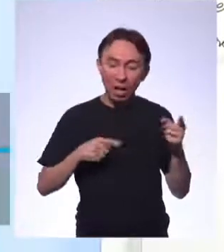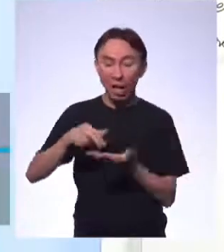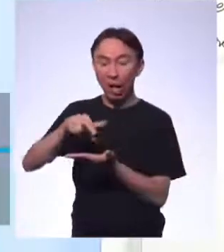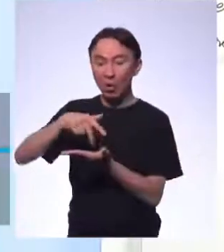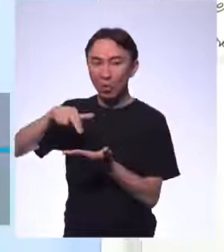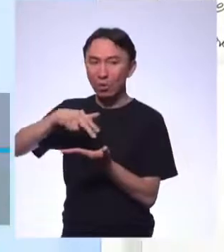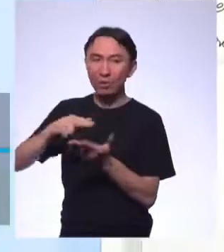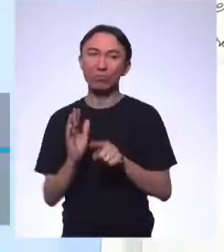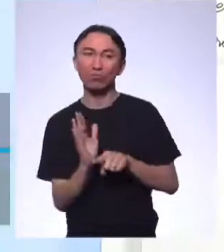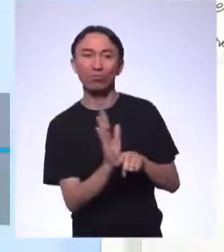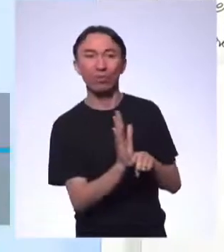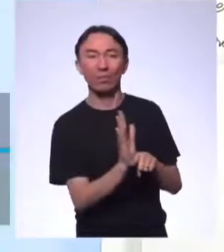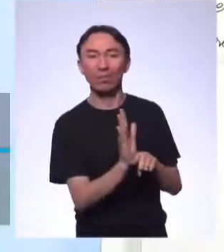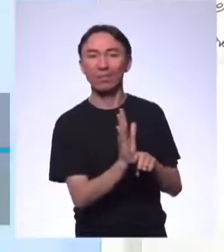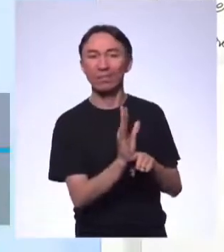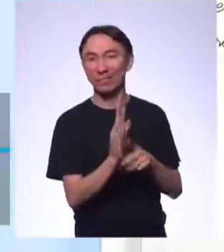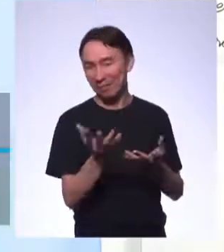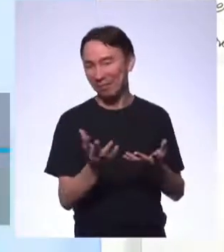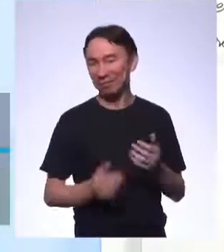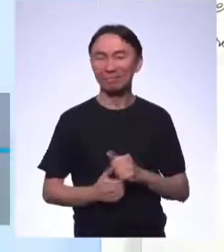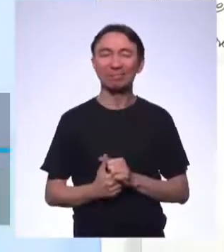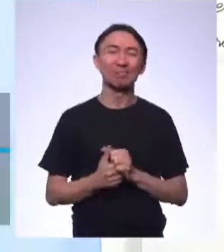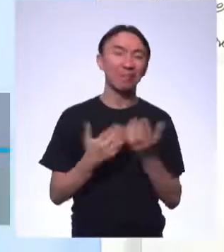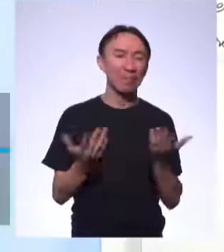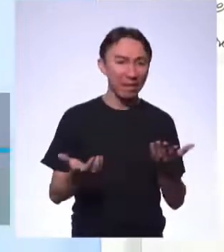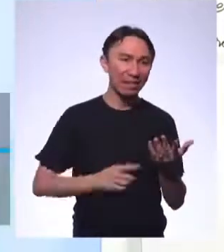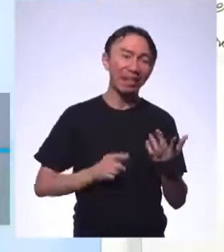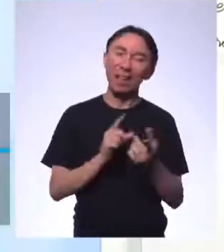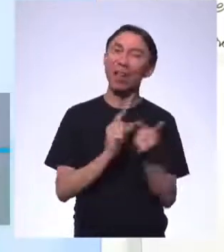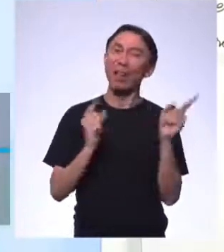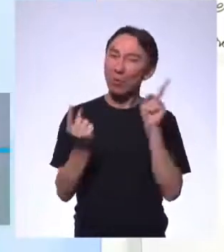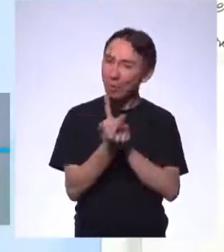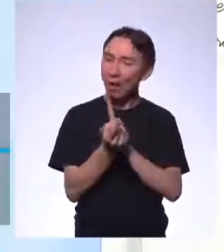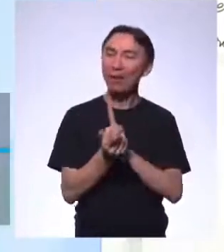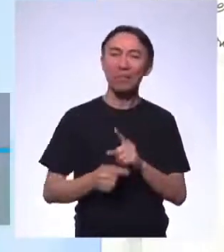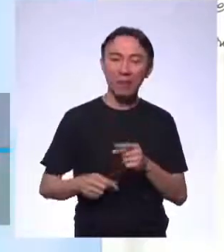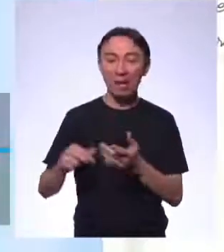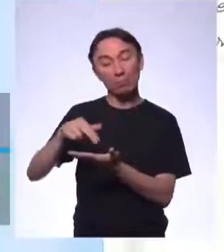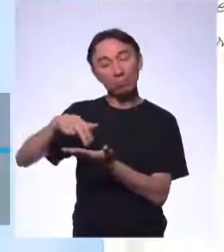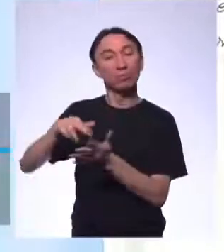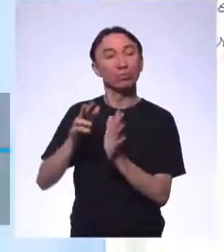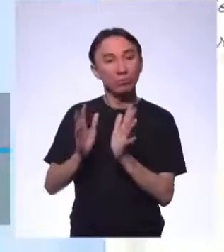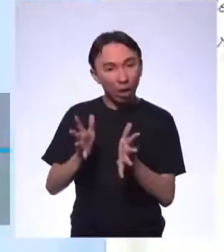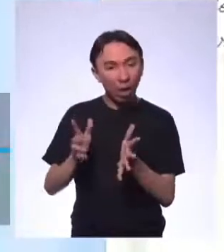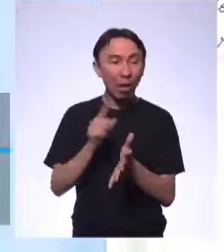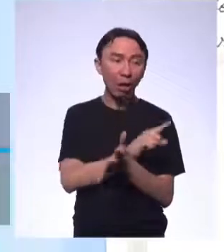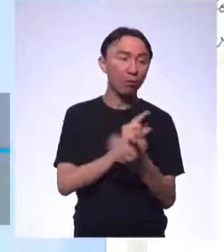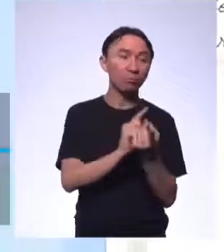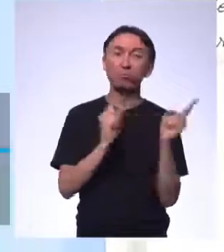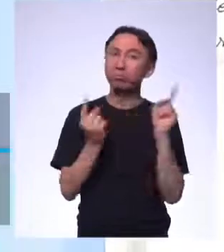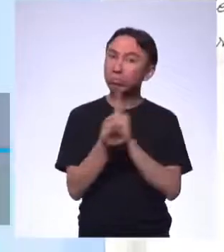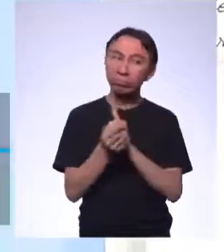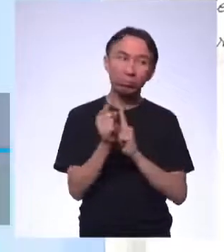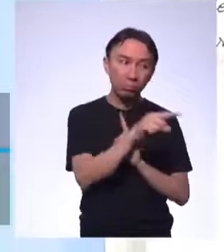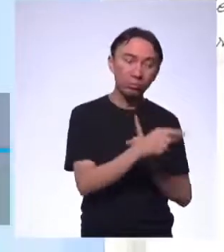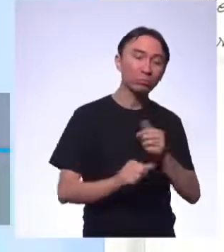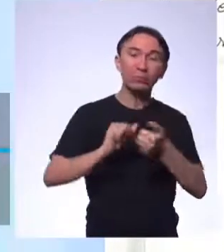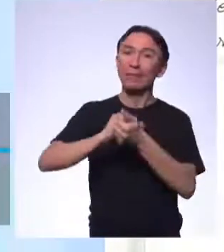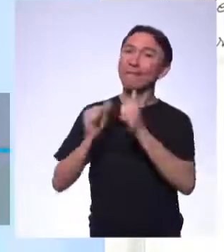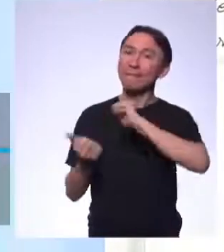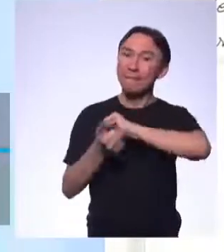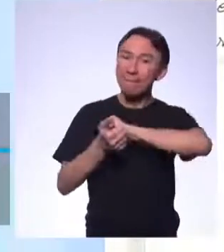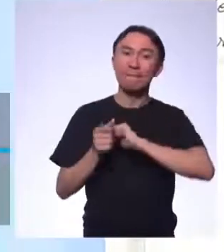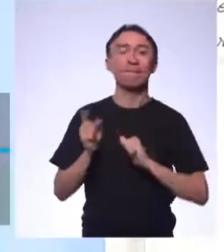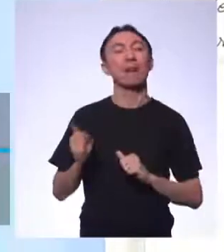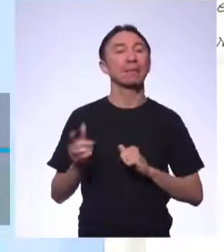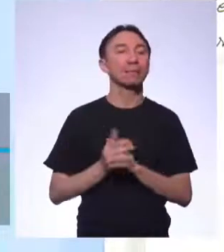se adequar a esses movimentos da música. Nesse caso, foi exatamente o inverso. Tá? E isso era muito comum aí, né?